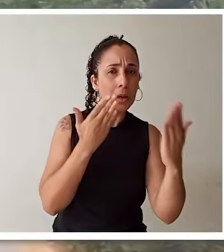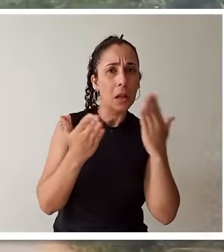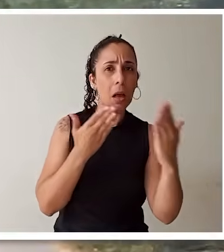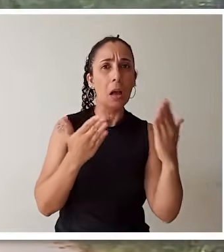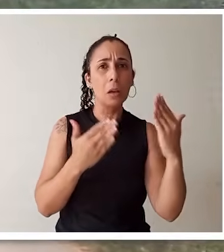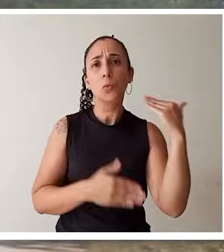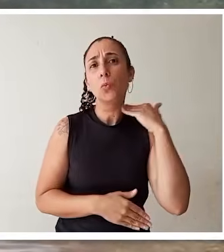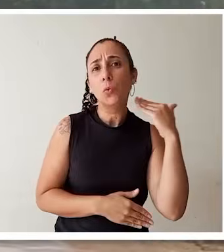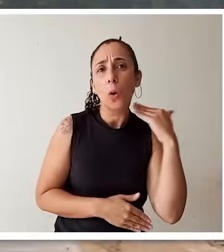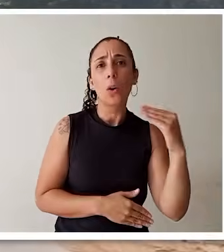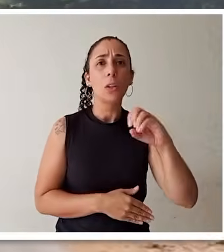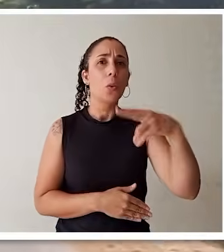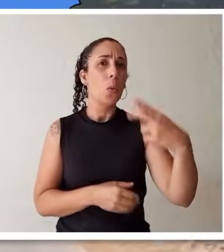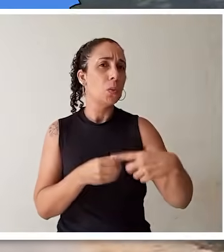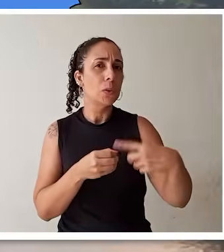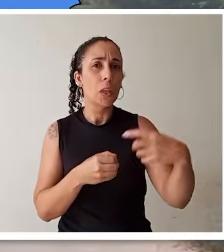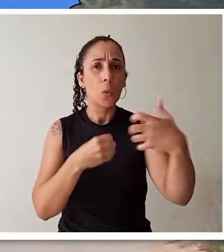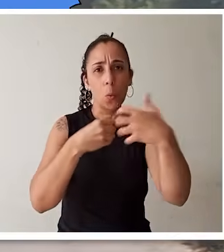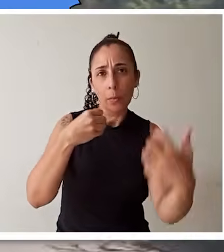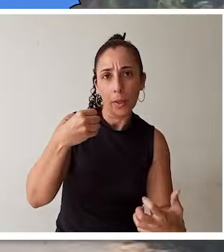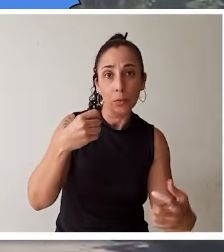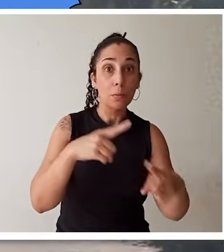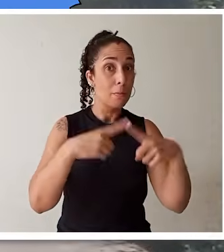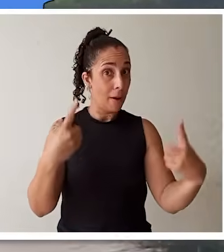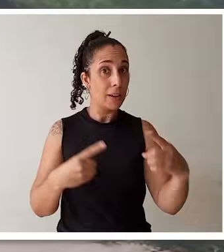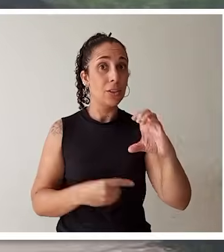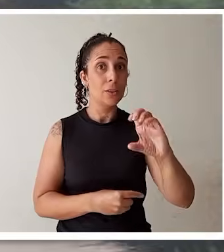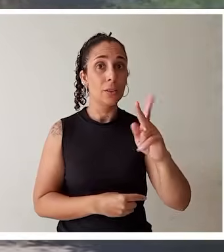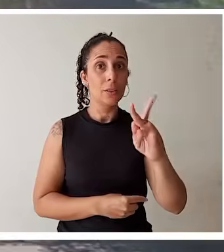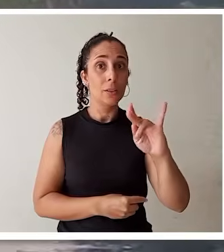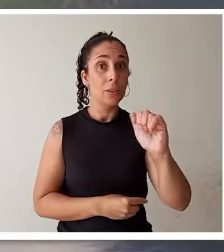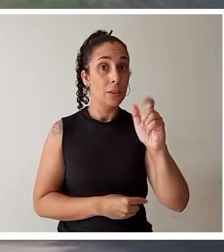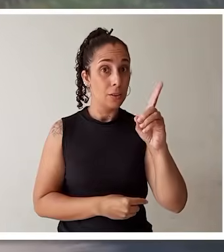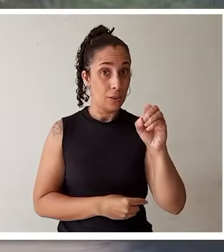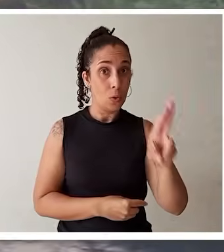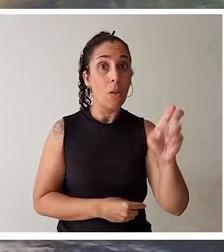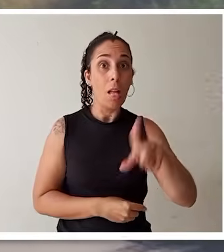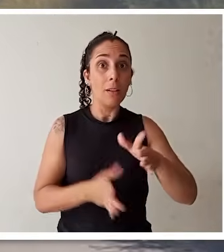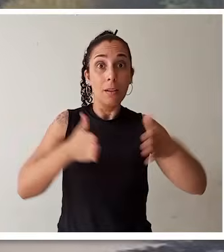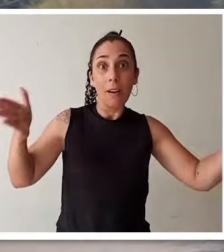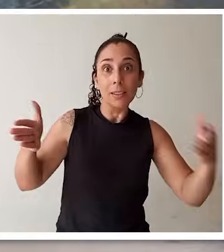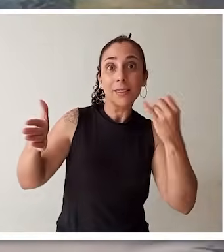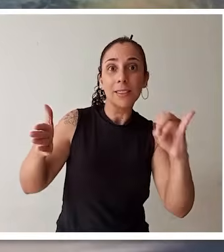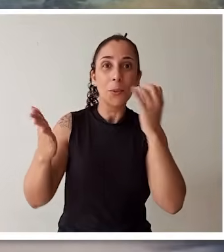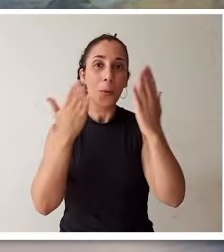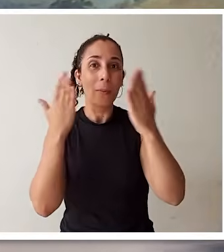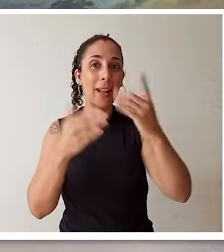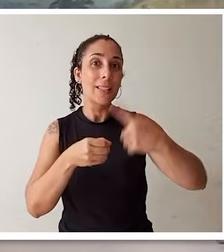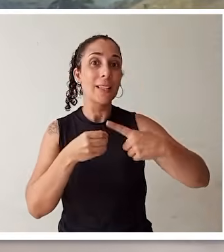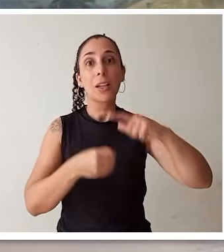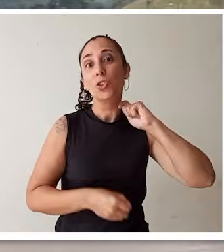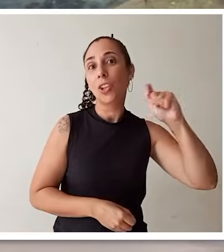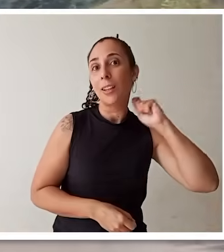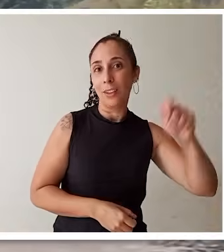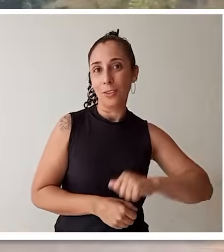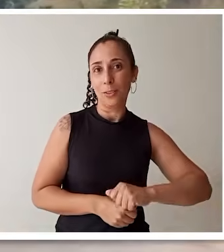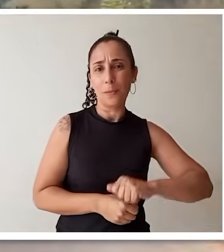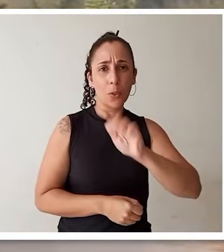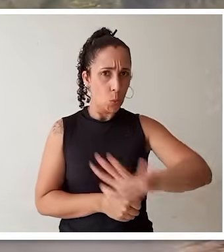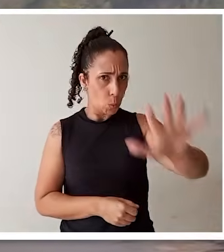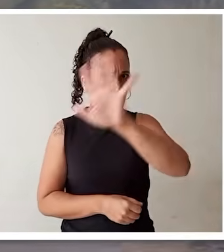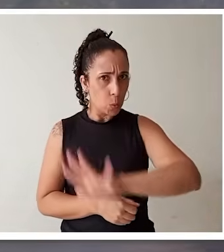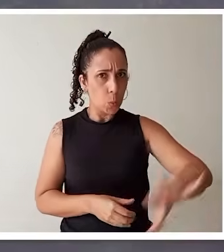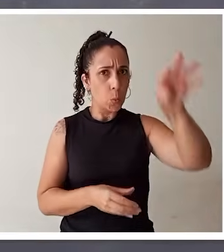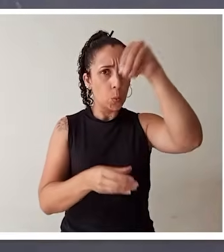com Juiz de Fora, ou então com Ouro Preto. Mas, ao mesmo tempo, também é um município grande, se você comparar com Tiradentes. Todos esses